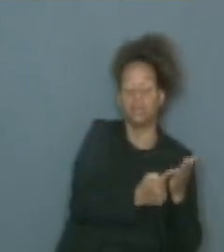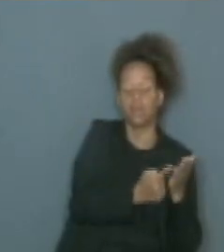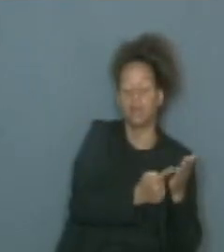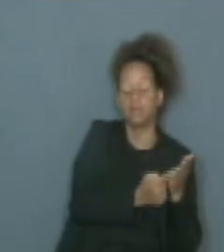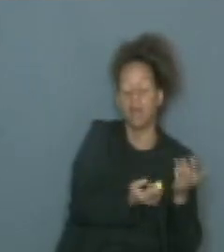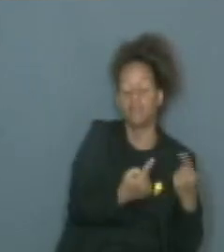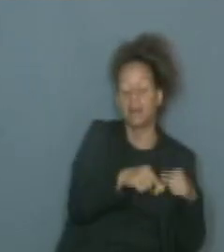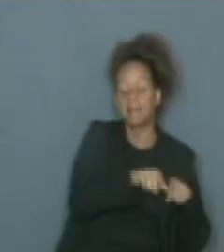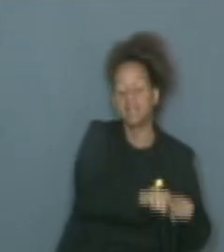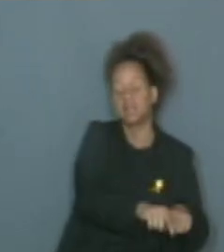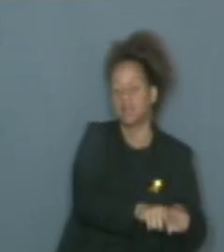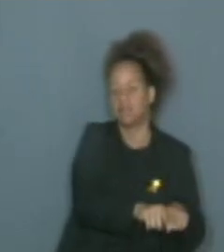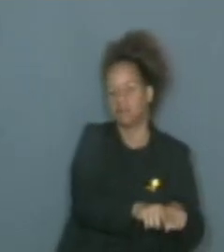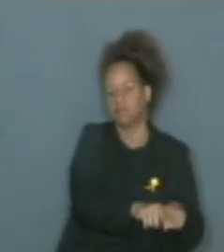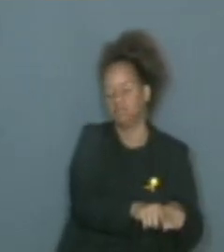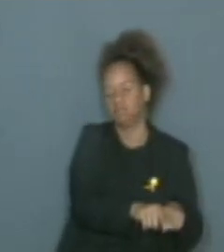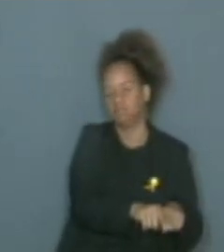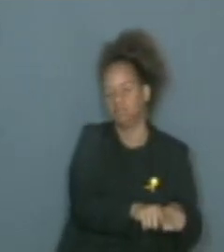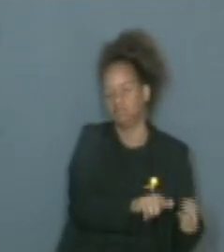velha parceria de guerra.